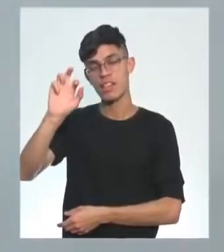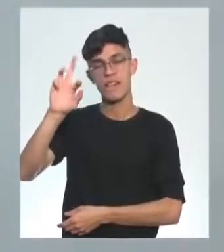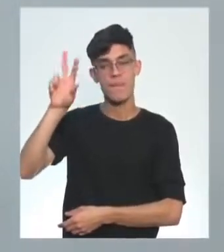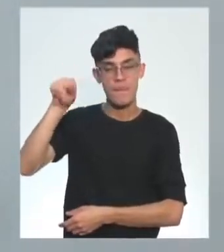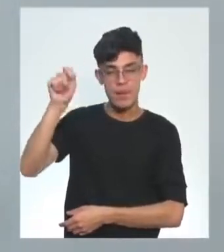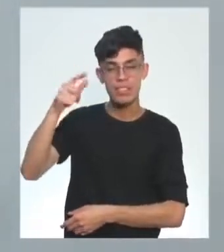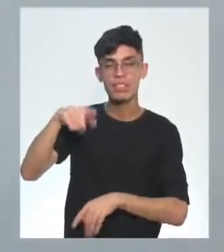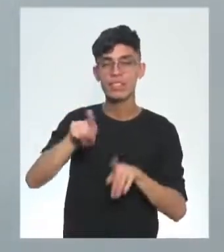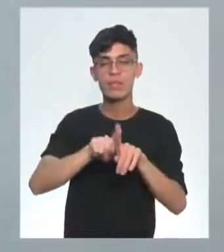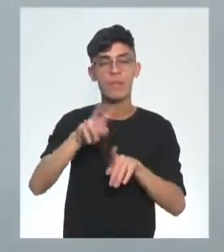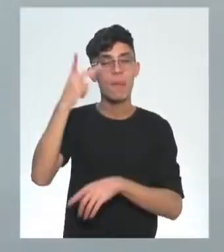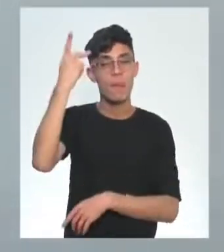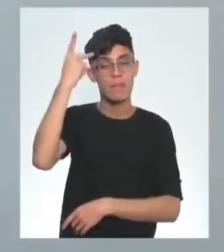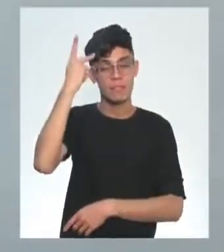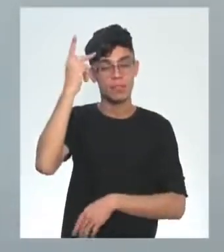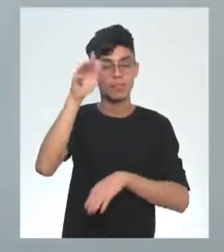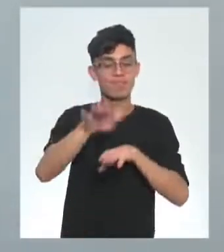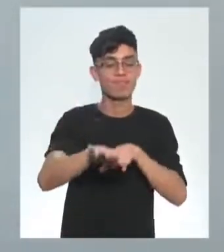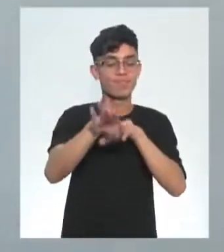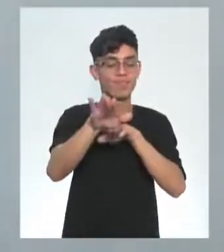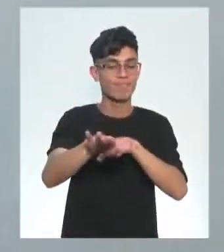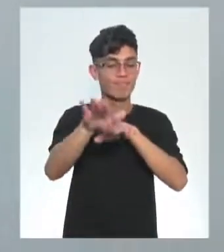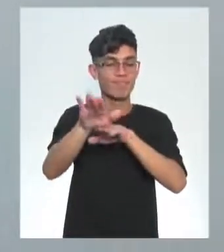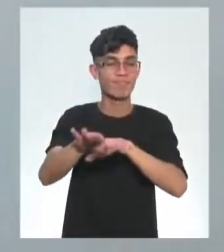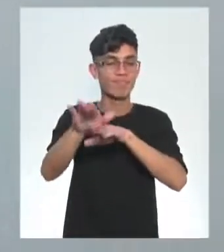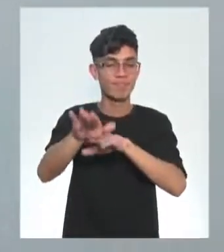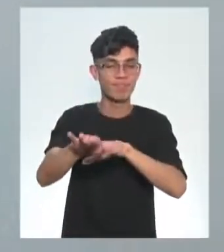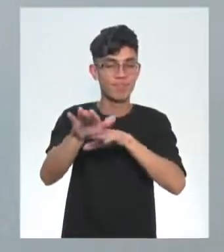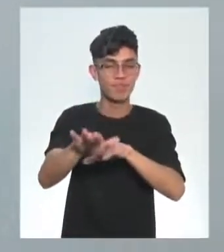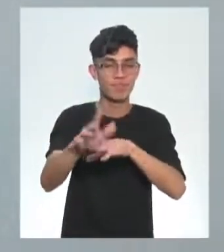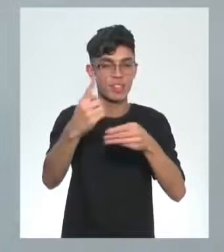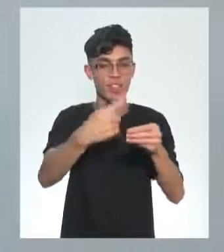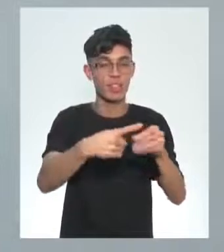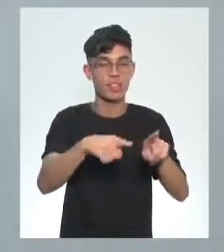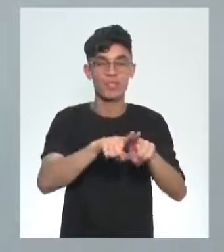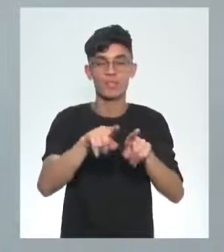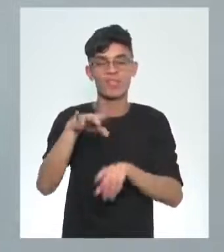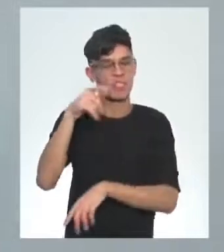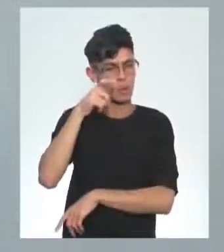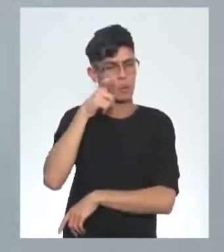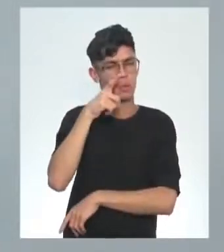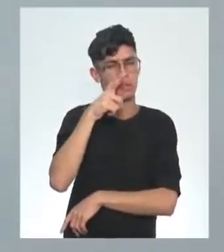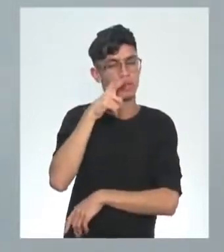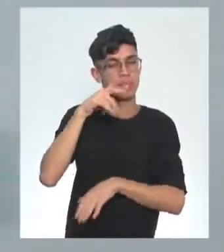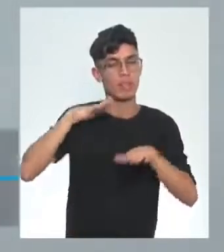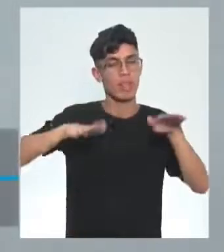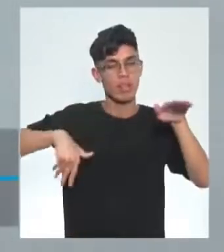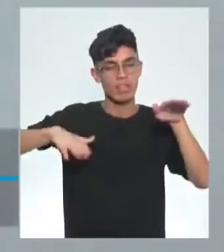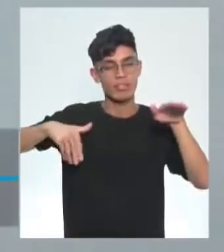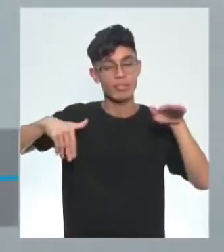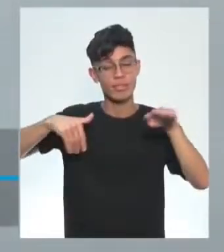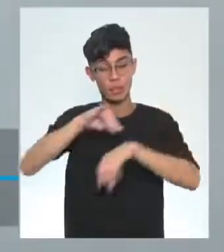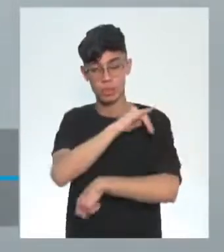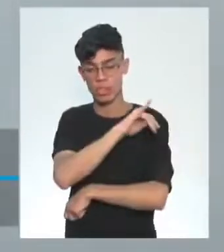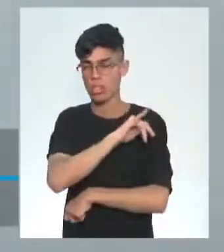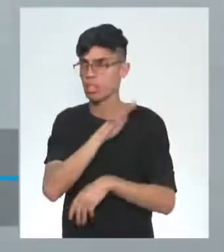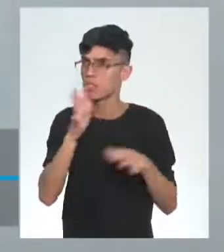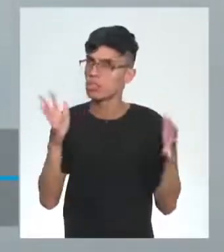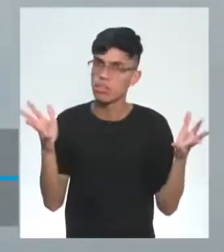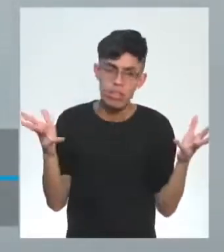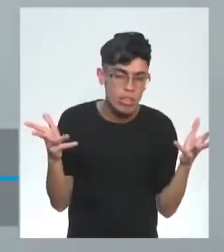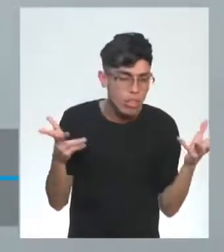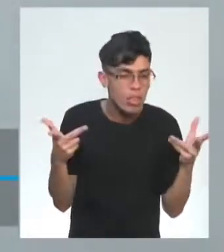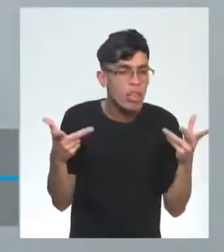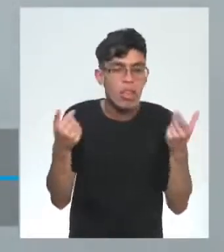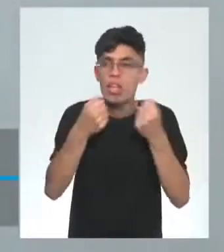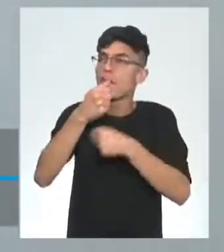e São Paulo, cidade do trânsito. Olha, achei interessante, viu? Então, estão falando aqui, as praias são maravilhosas, o Kaique fala